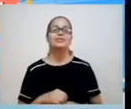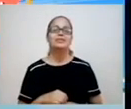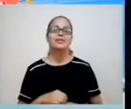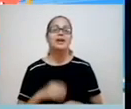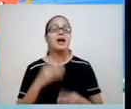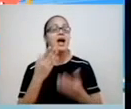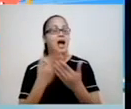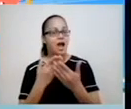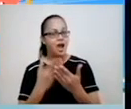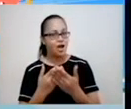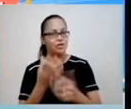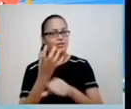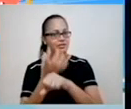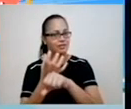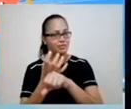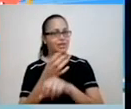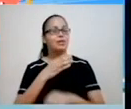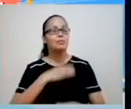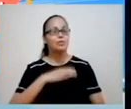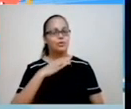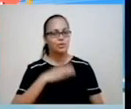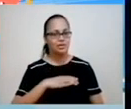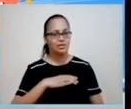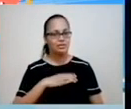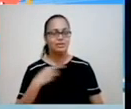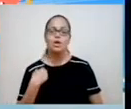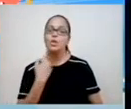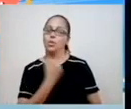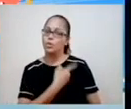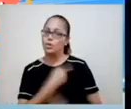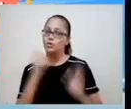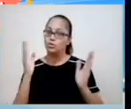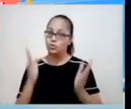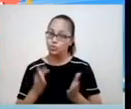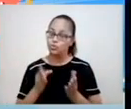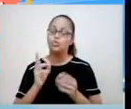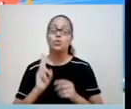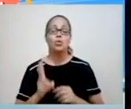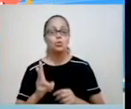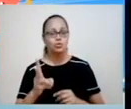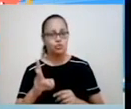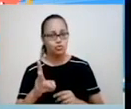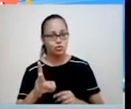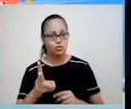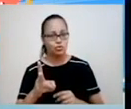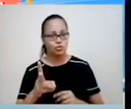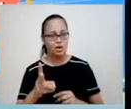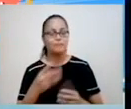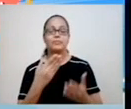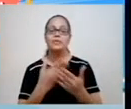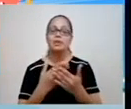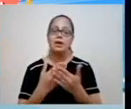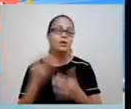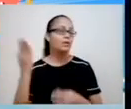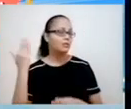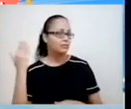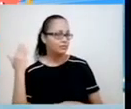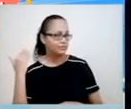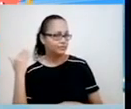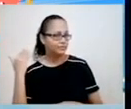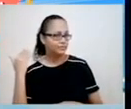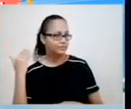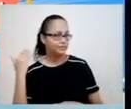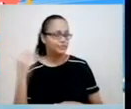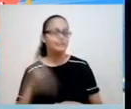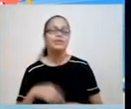língua portuguesa. Isso! Então, nós vamos hoje continuar o assunto da aula anterior, né? Na aula